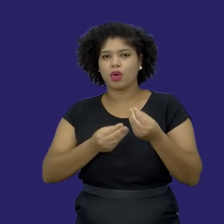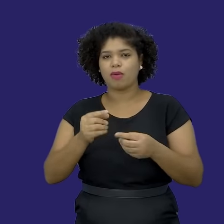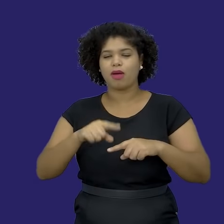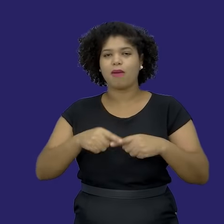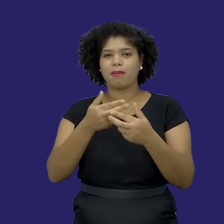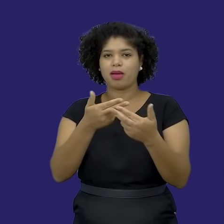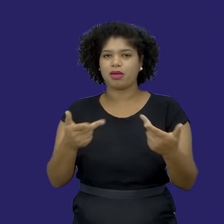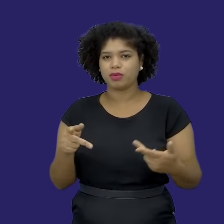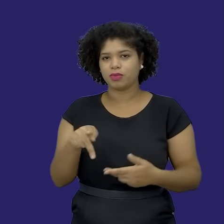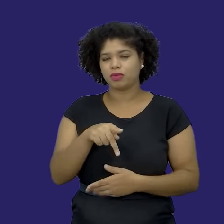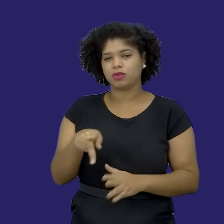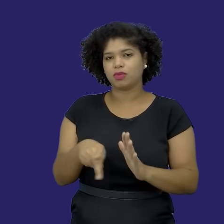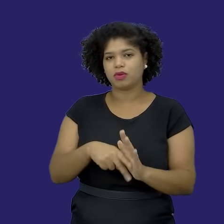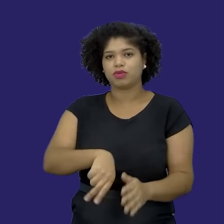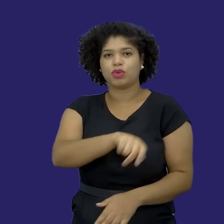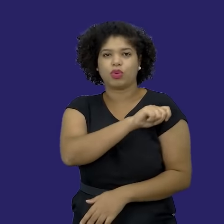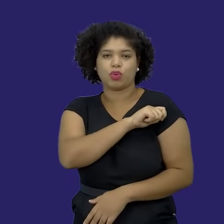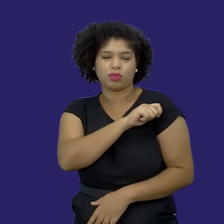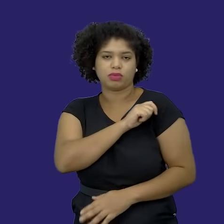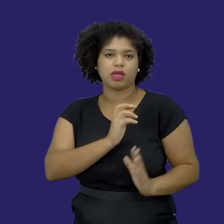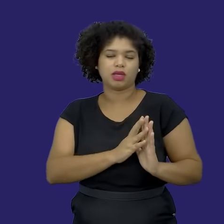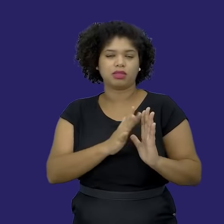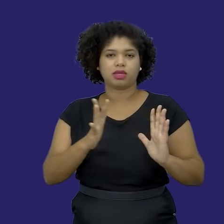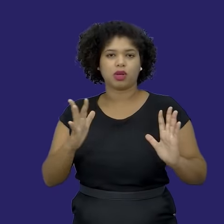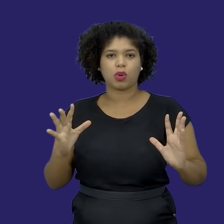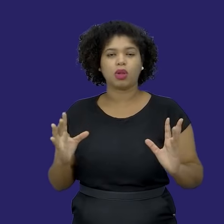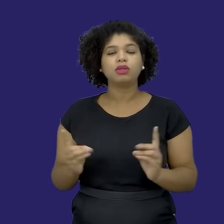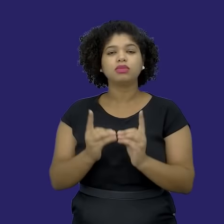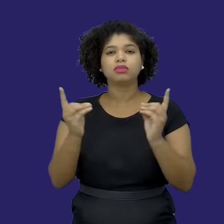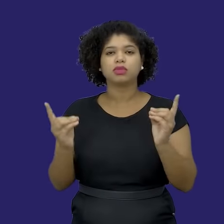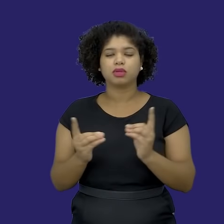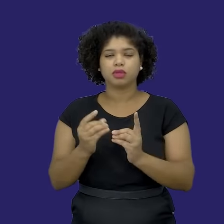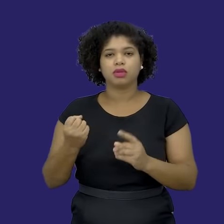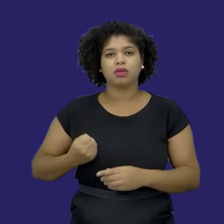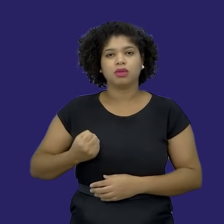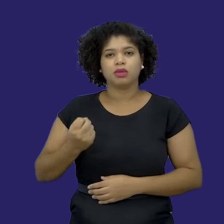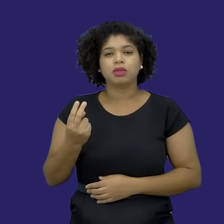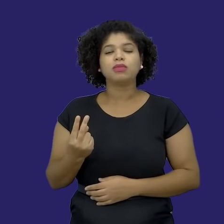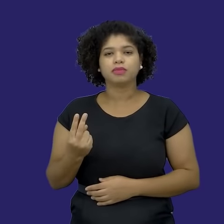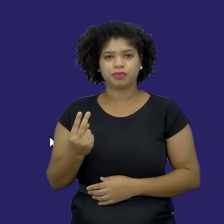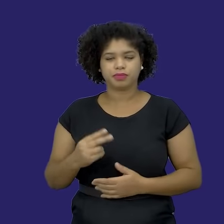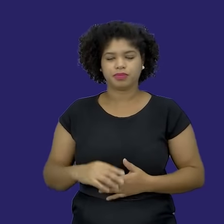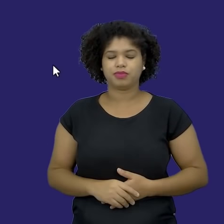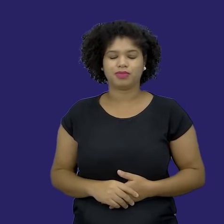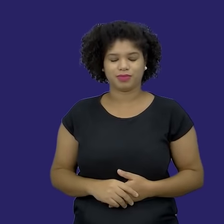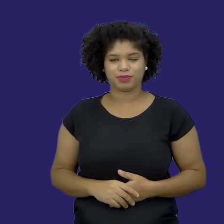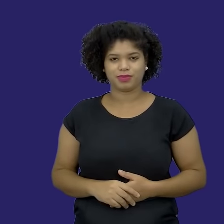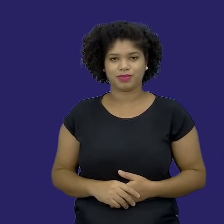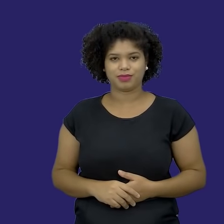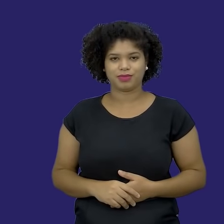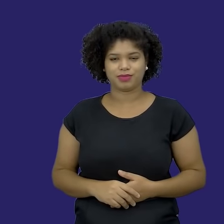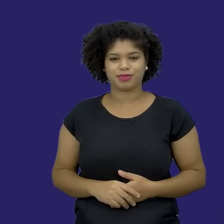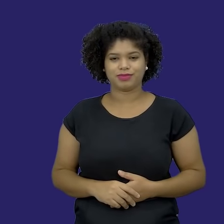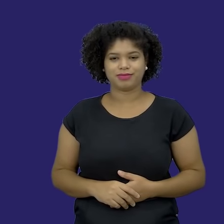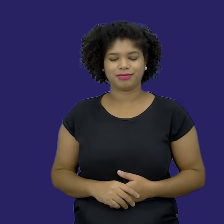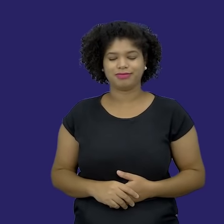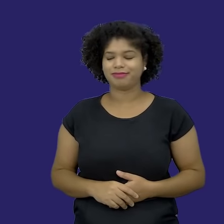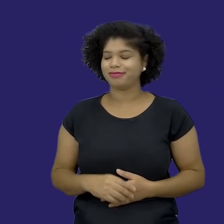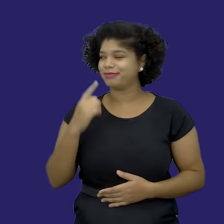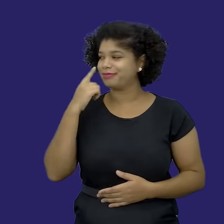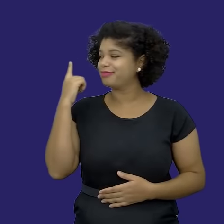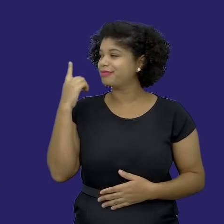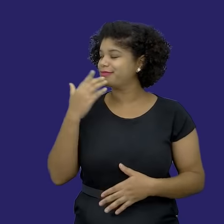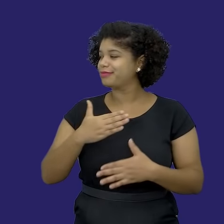professor e tanto do estudante, né, da sequência didática 2 aí do volume 1. Vocês, né, com o PPT